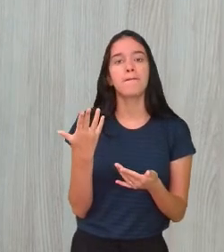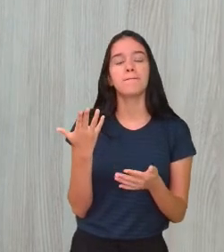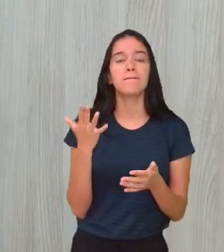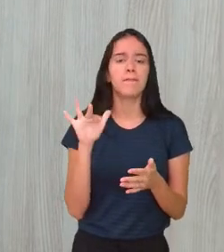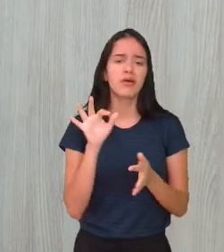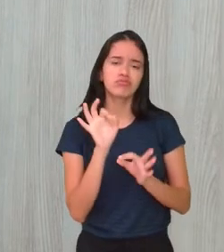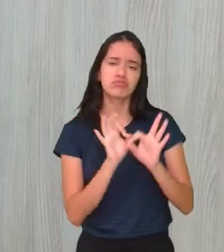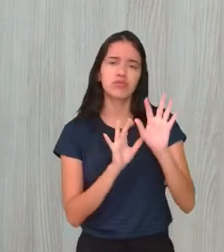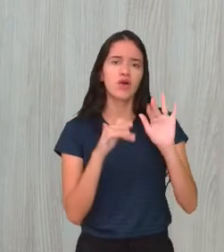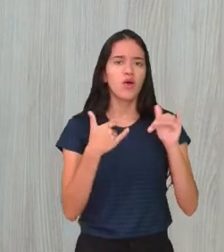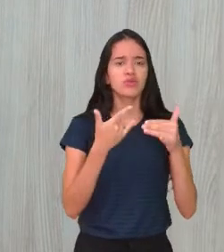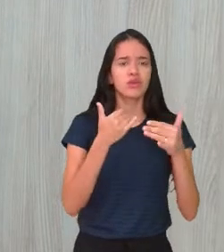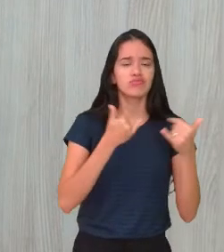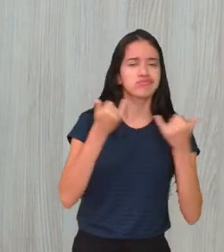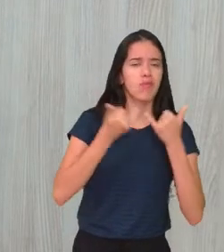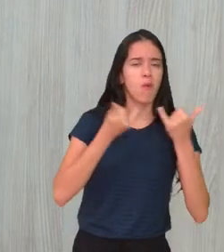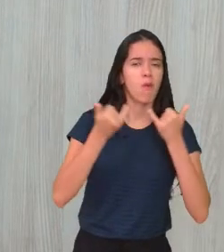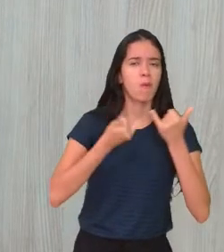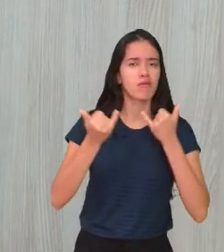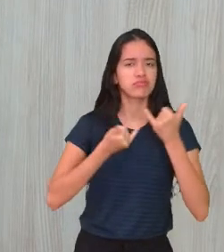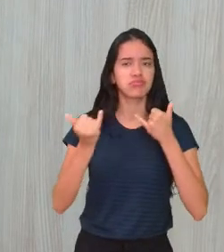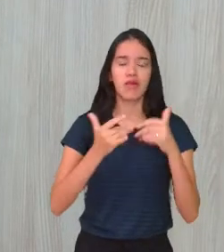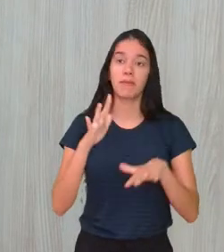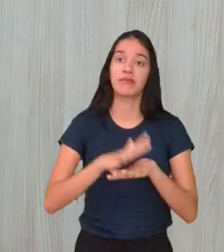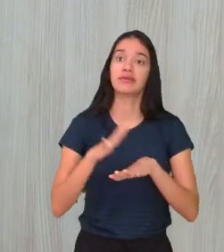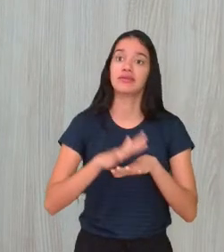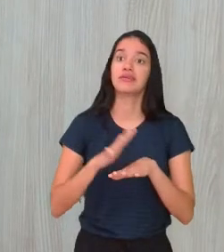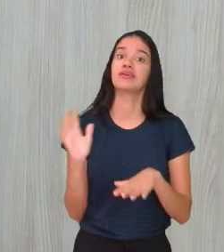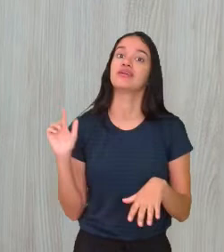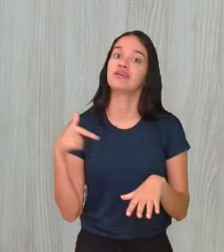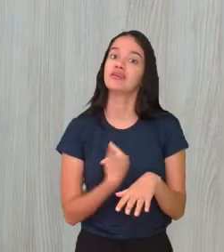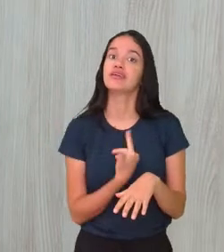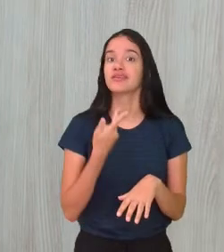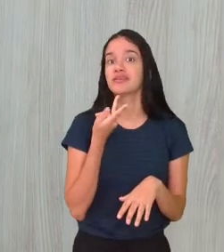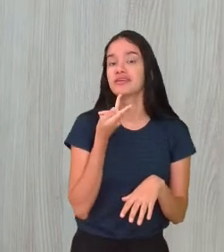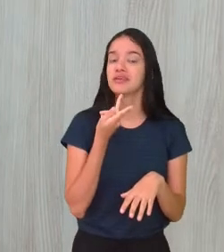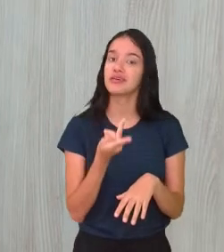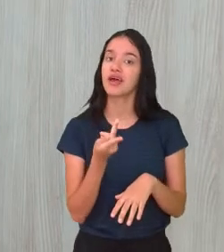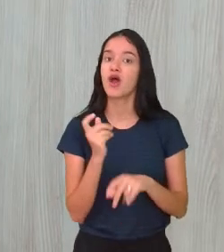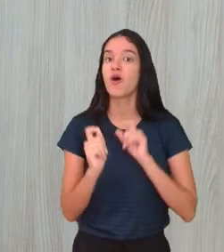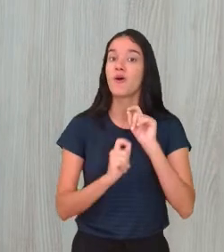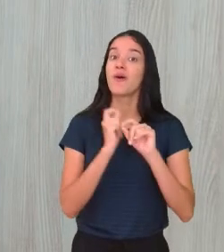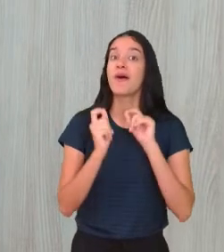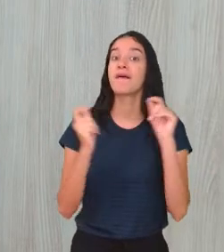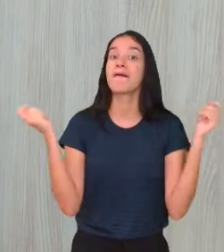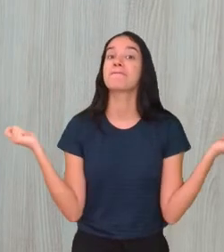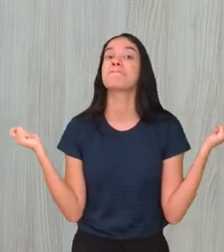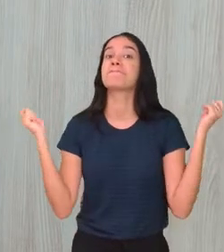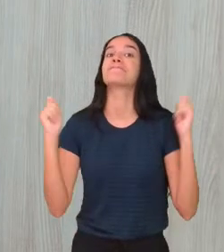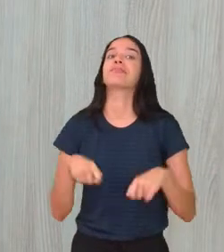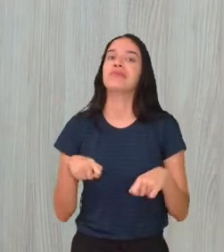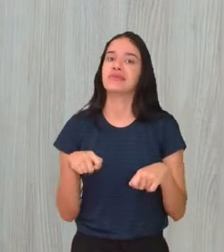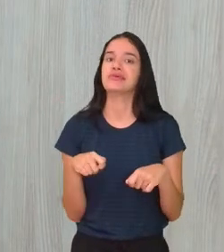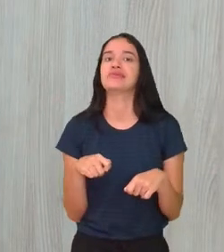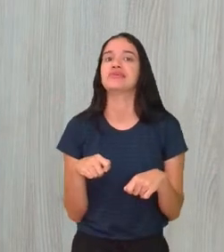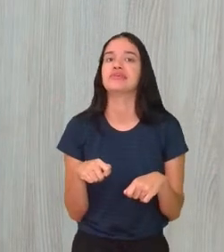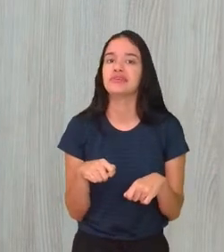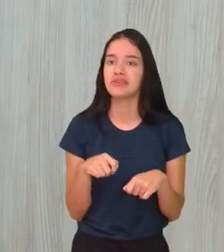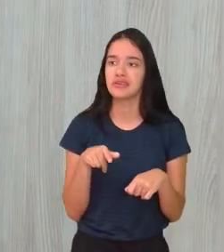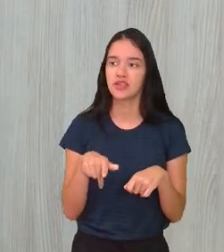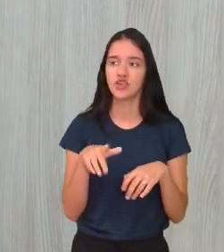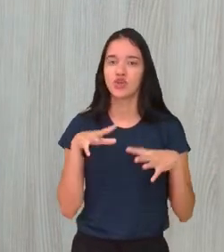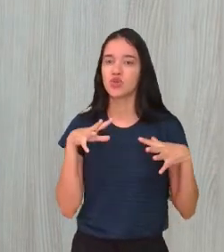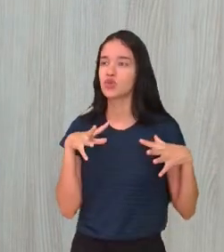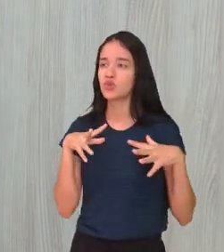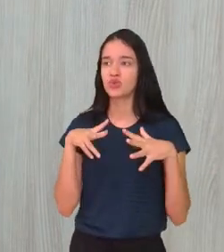de informações que não tem nada a ver com a matemática. Gente, a gente está falando de o que é possível. Nem todo